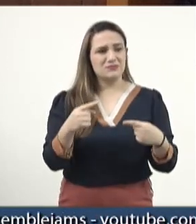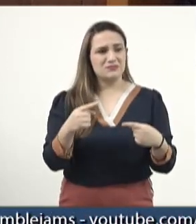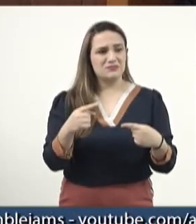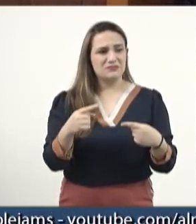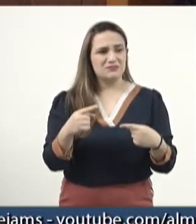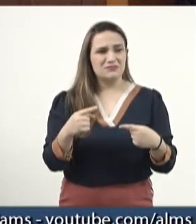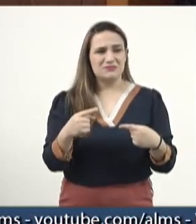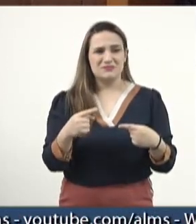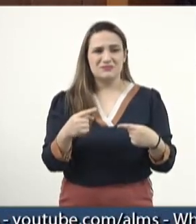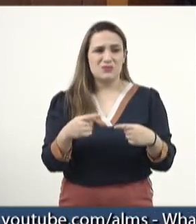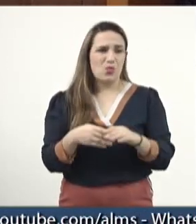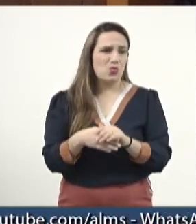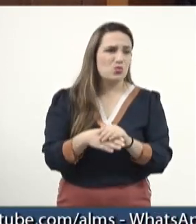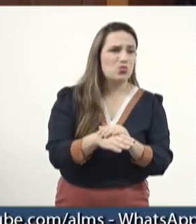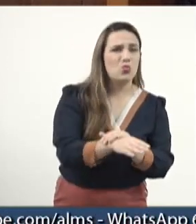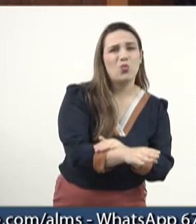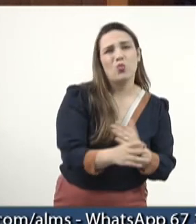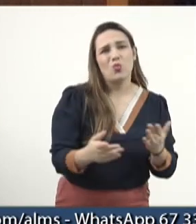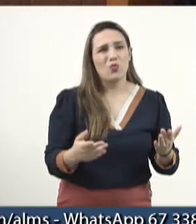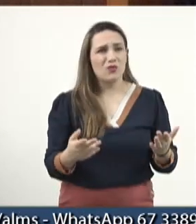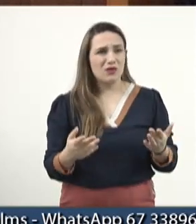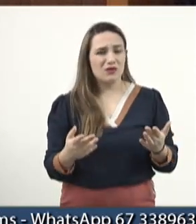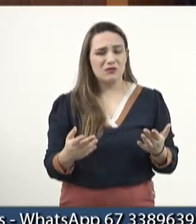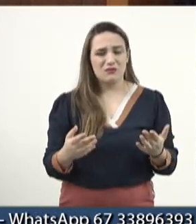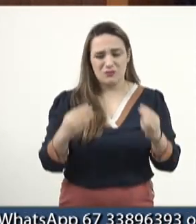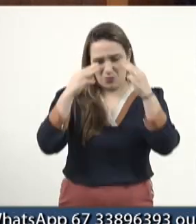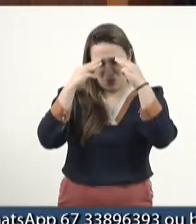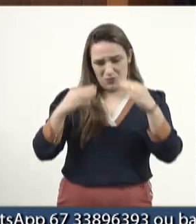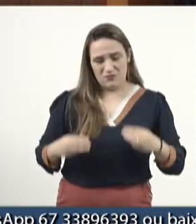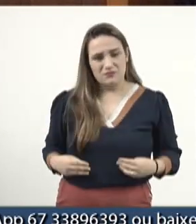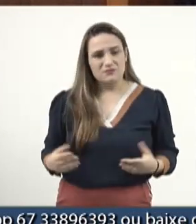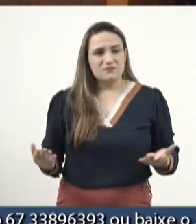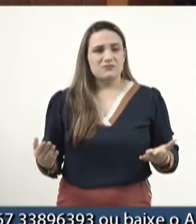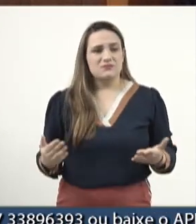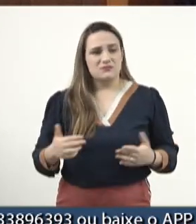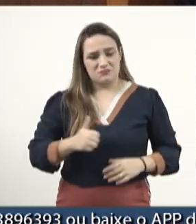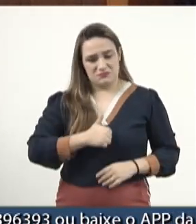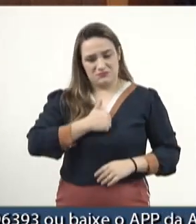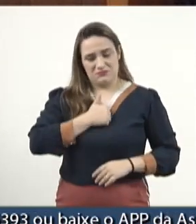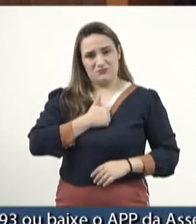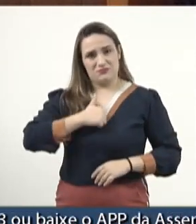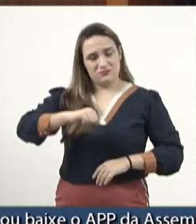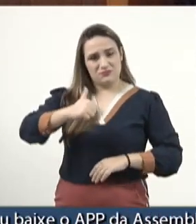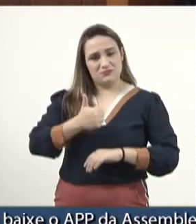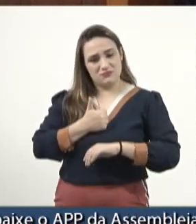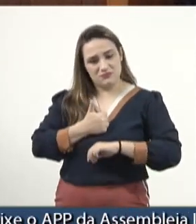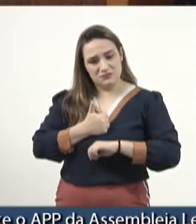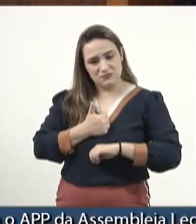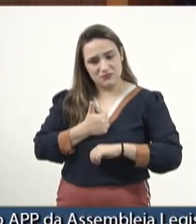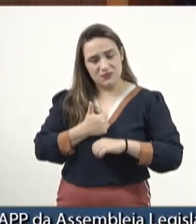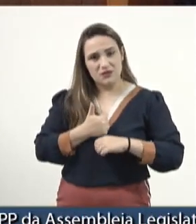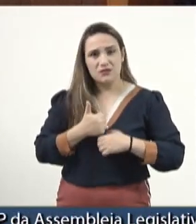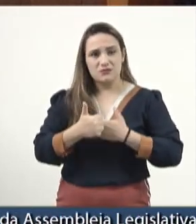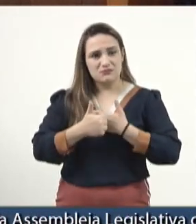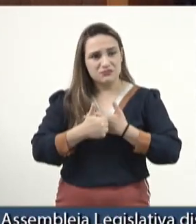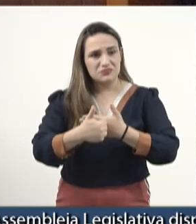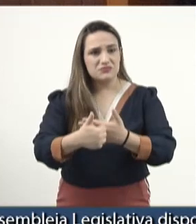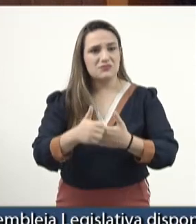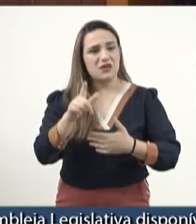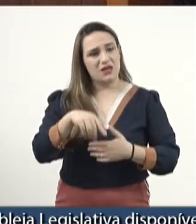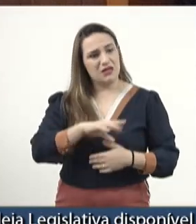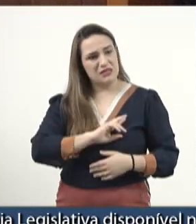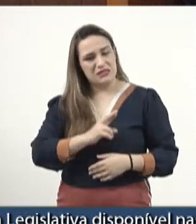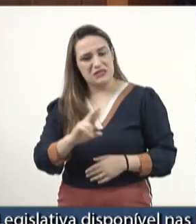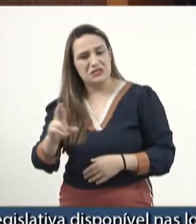de costumes, né, de moral, questões de ordem